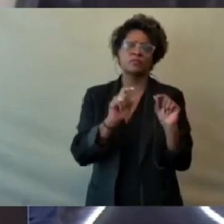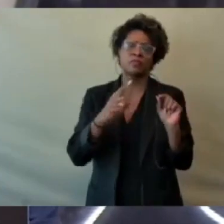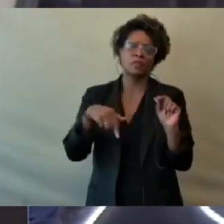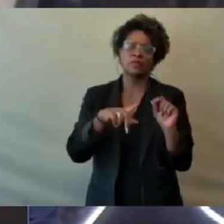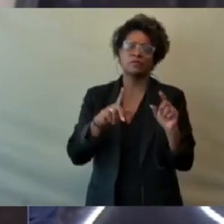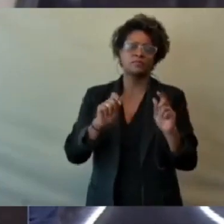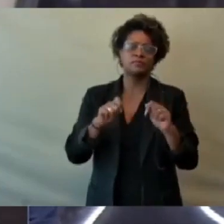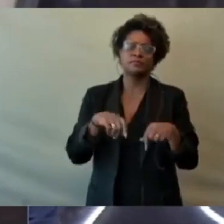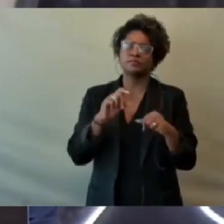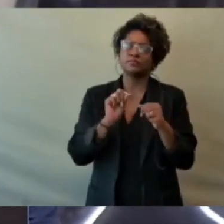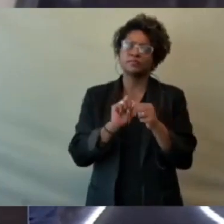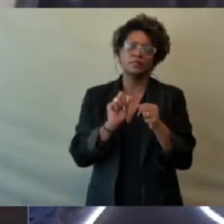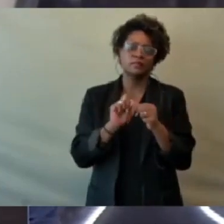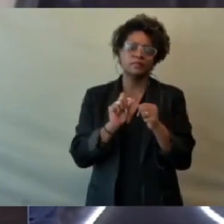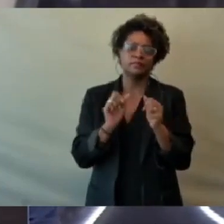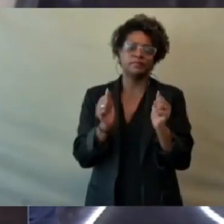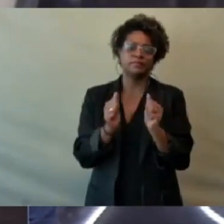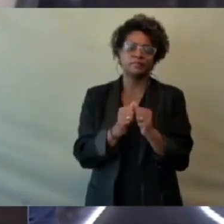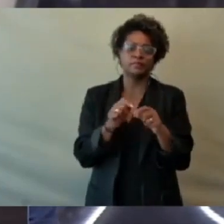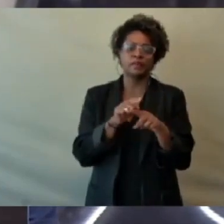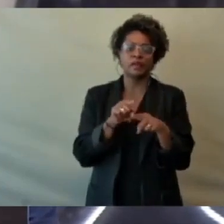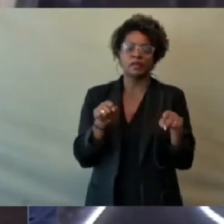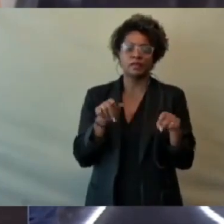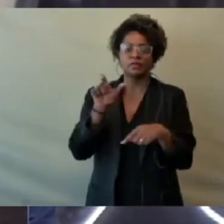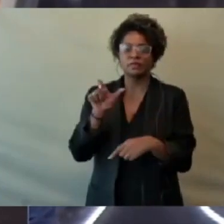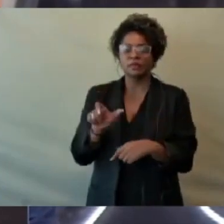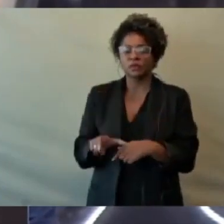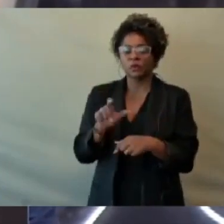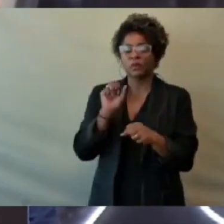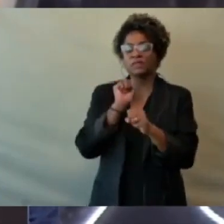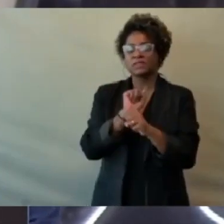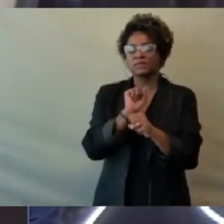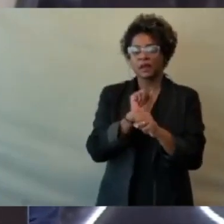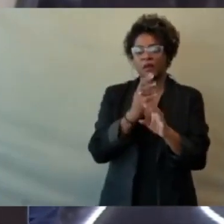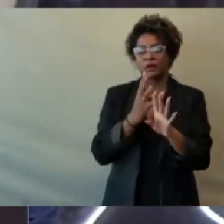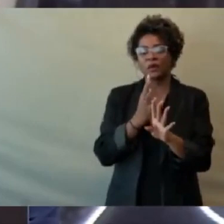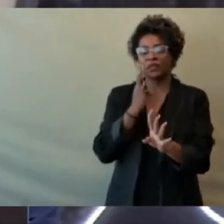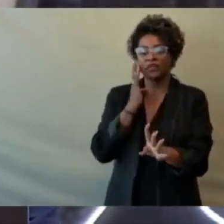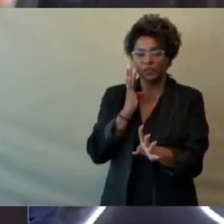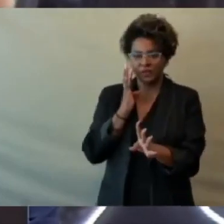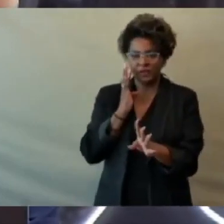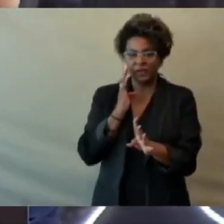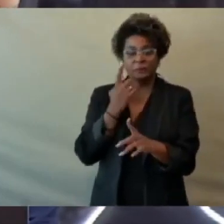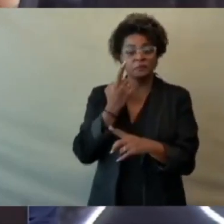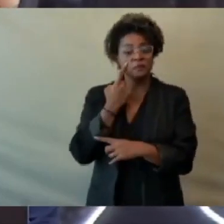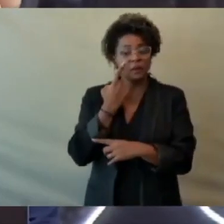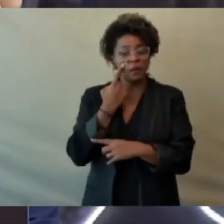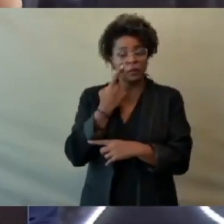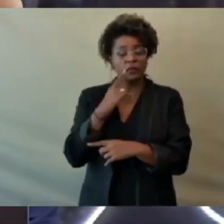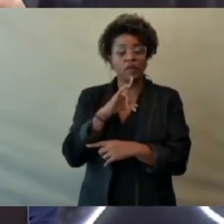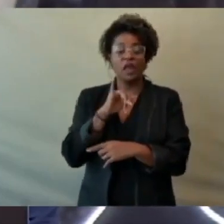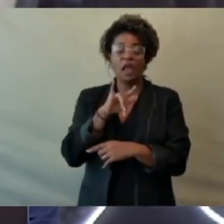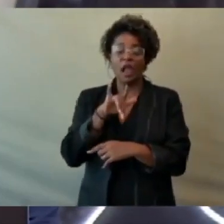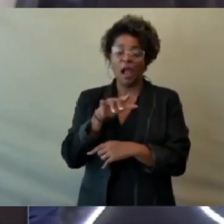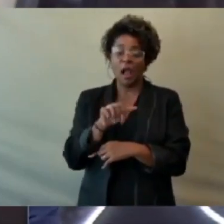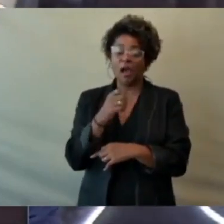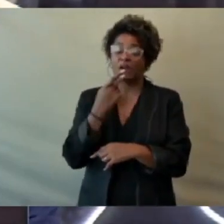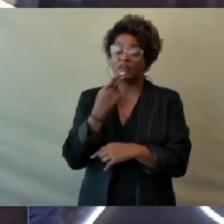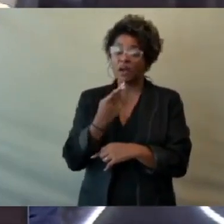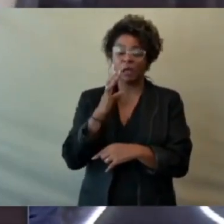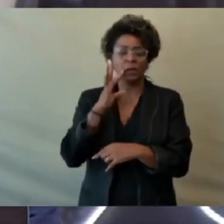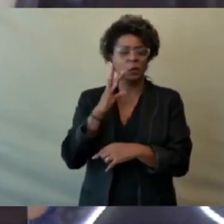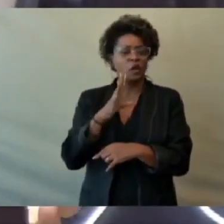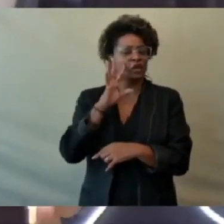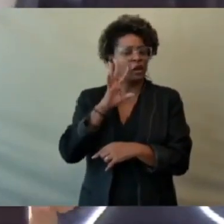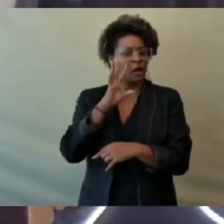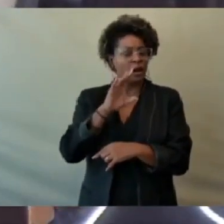aguardam a fila eu vi a Carla falando achei fantástico sensacional que as pessoas tenham condições e tem independência e